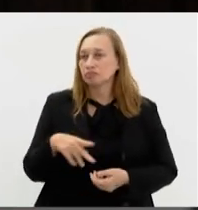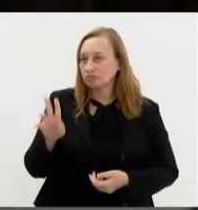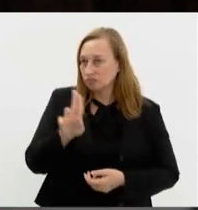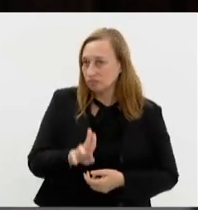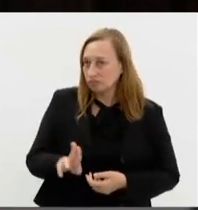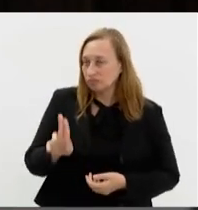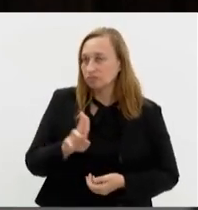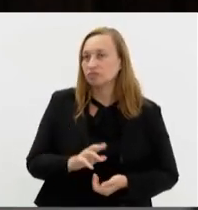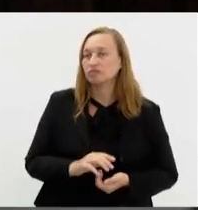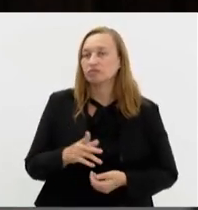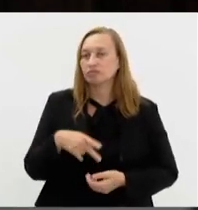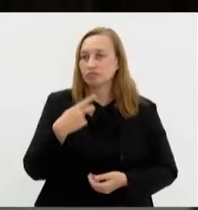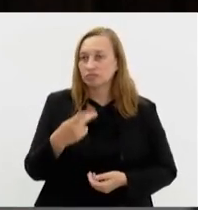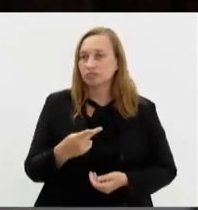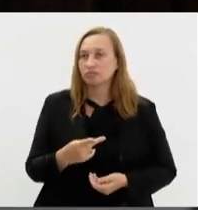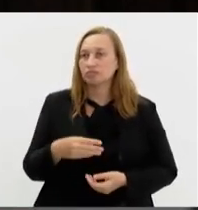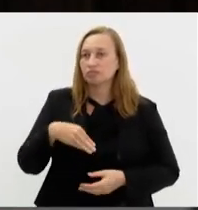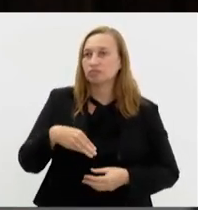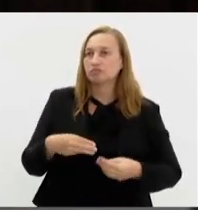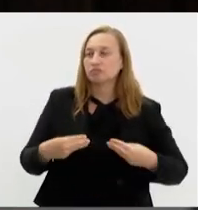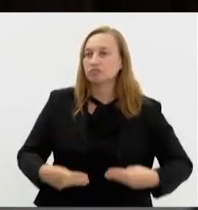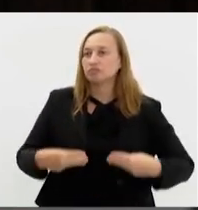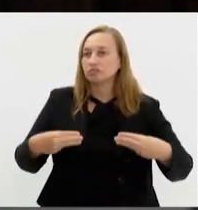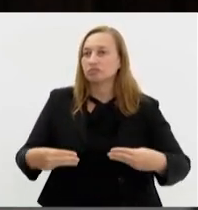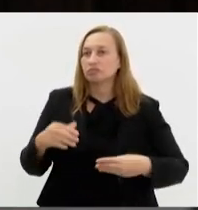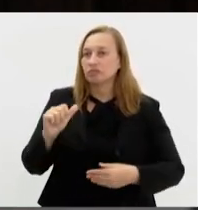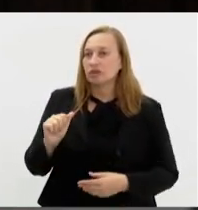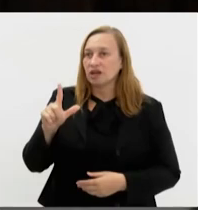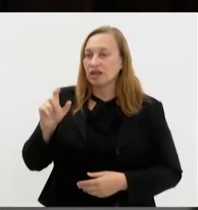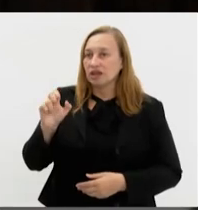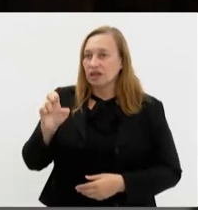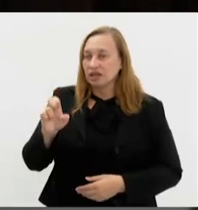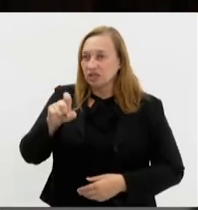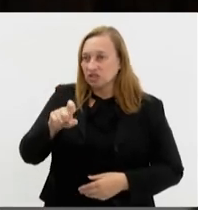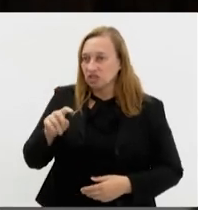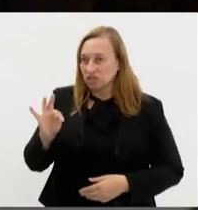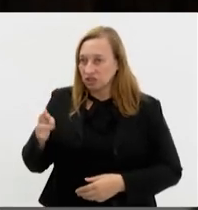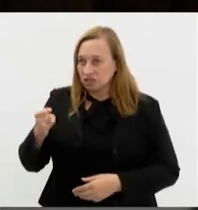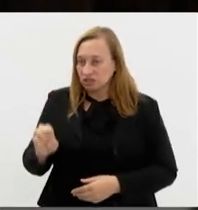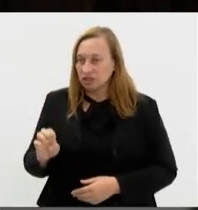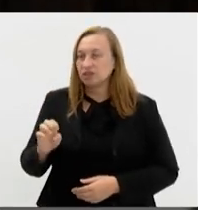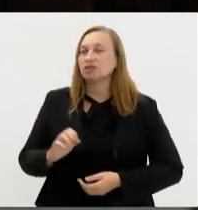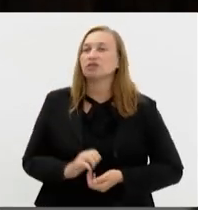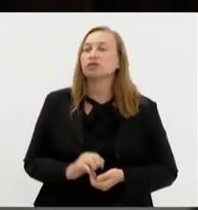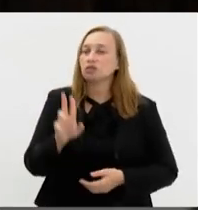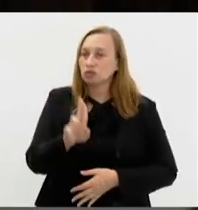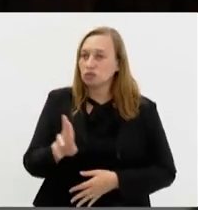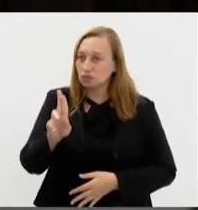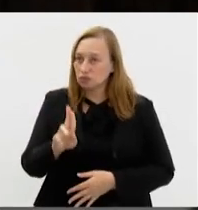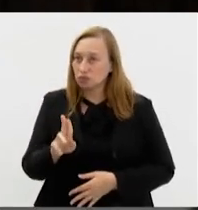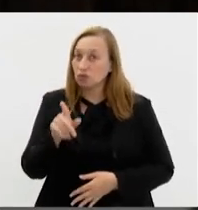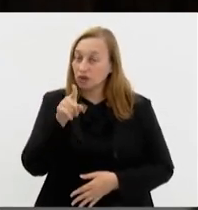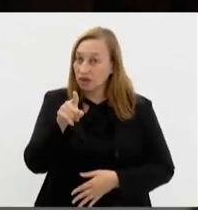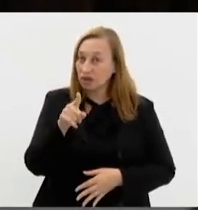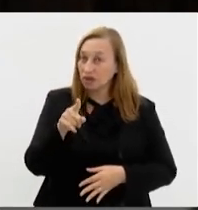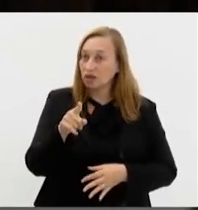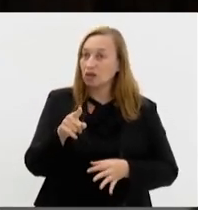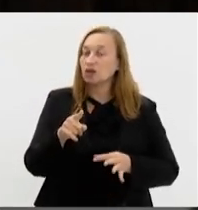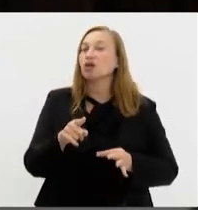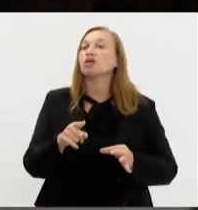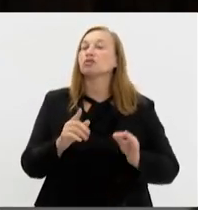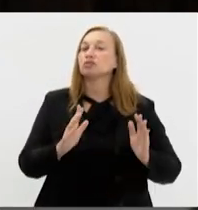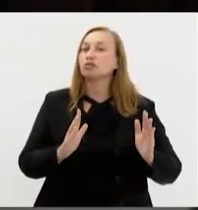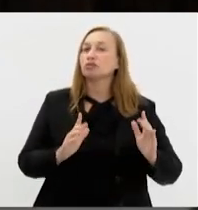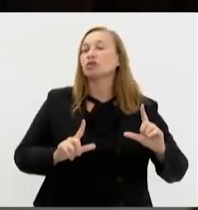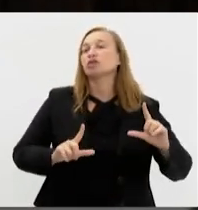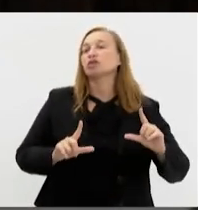edilen as palavras que o Ministro Alexandre Moraes usou muito recentemente naquela sessão em que foram aprovar aquela longa sessão eu tive a